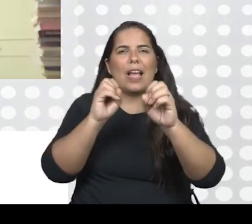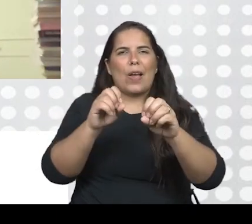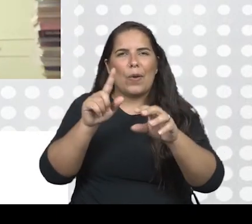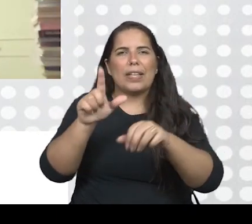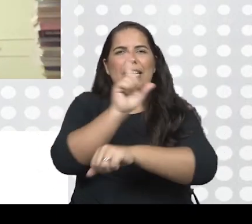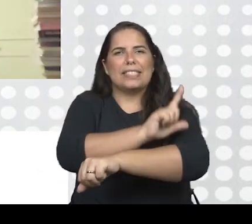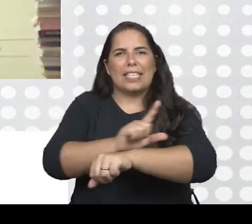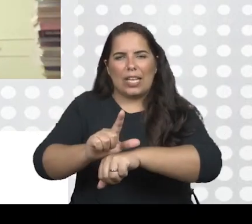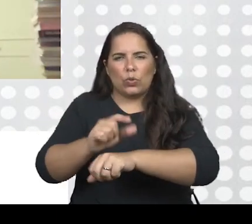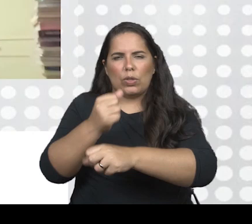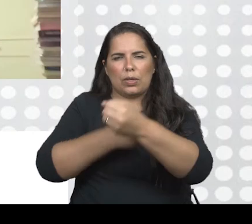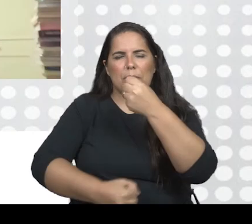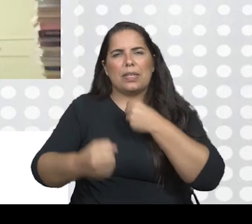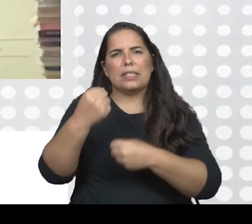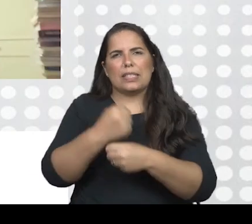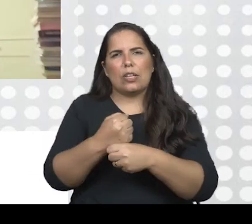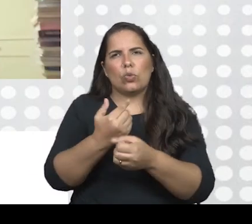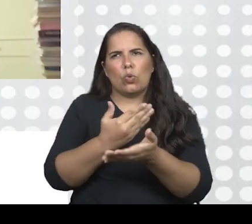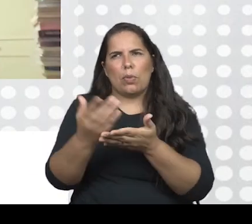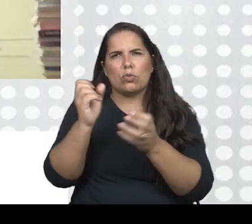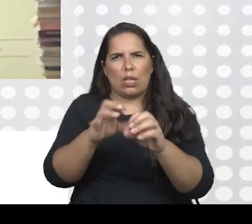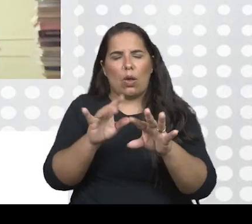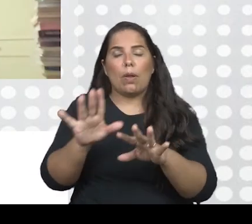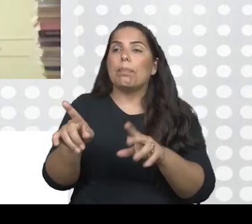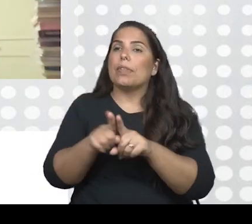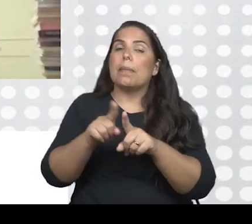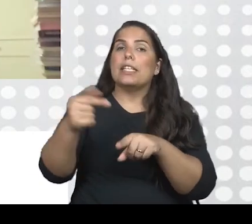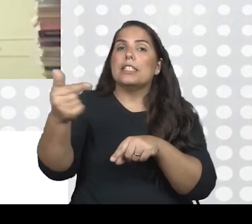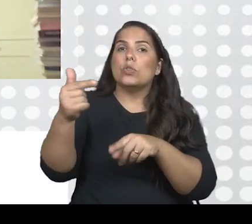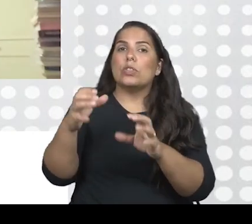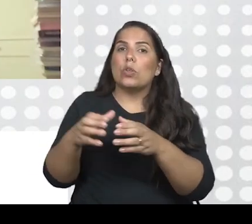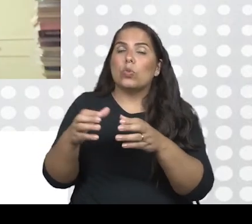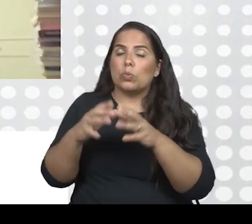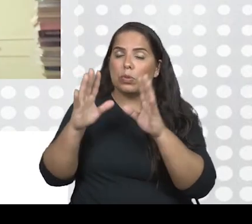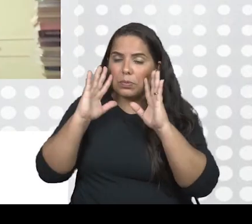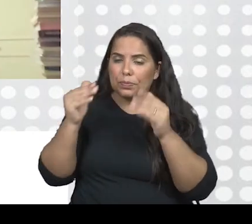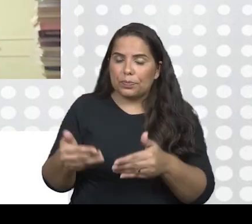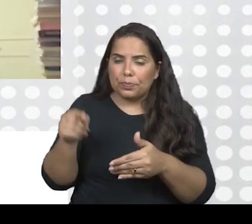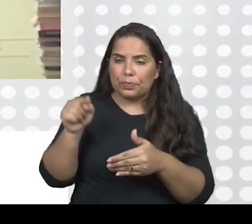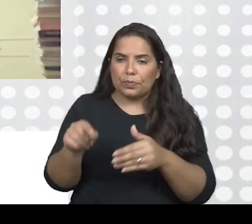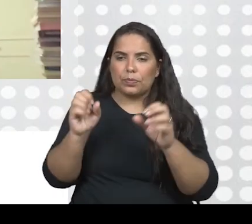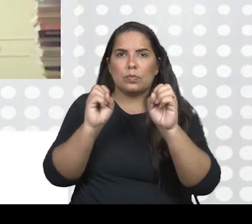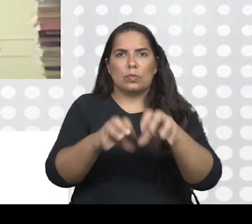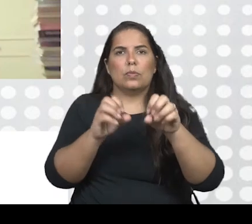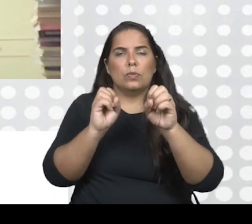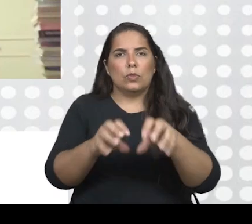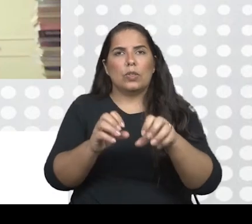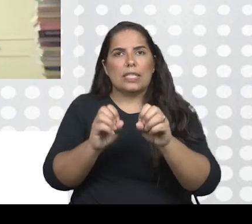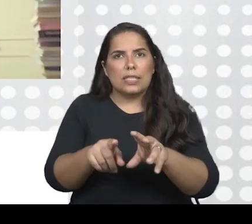nossa licenciatura no ano passado e também da segunda turma de especialização em